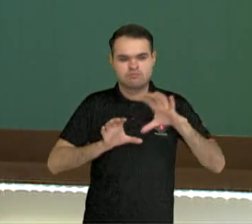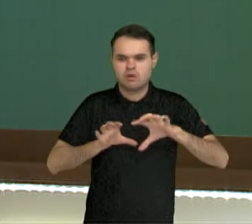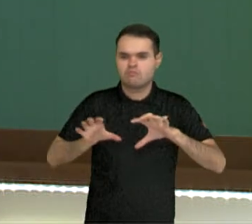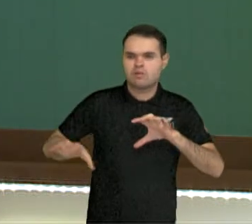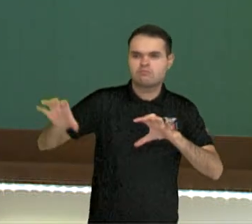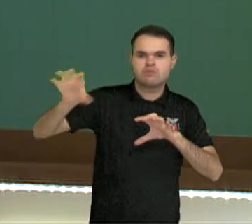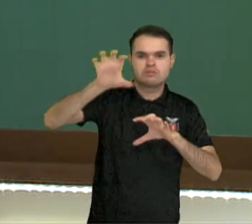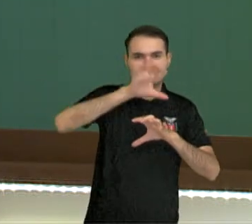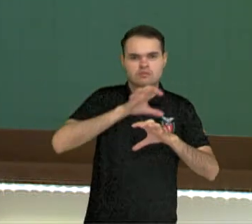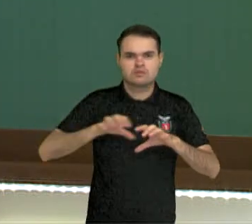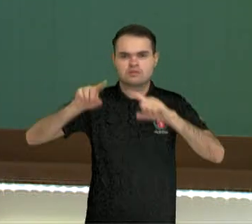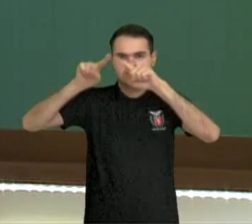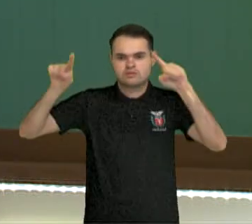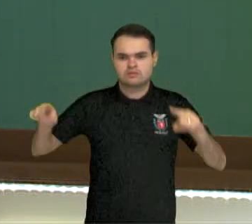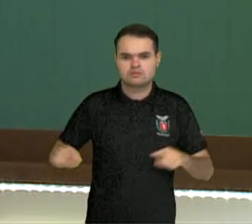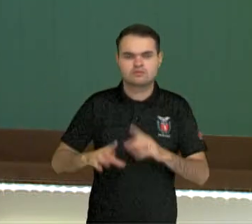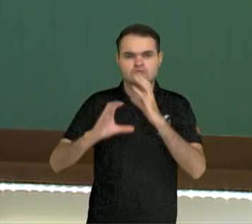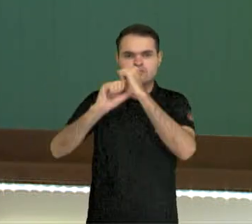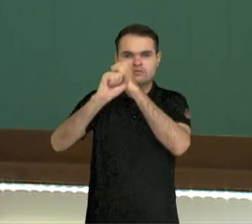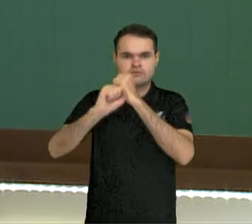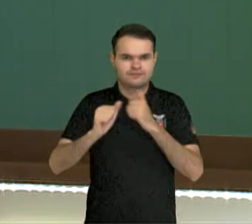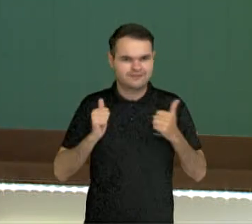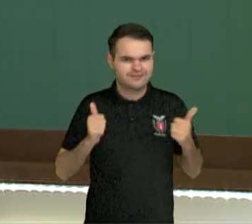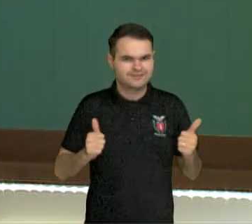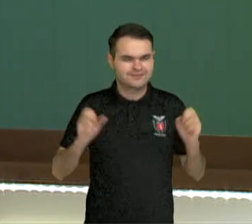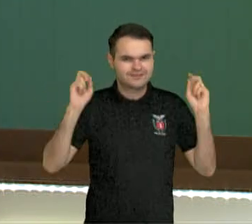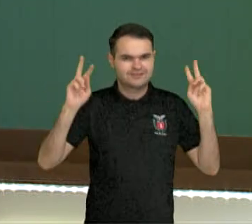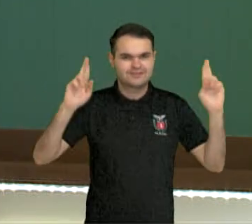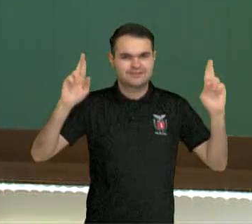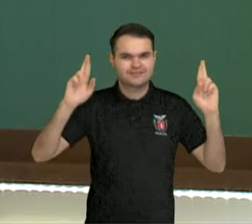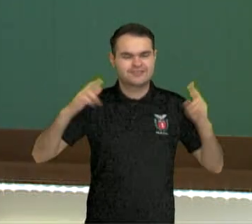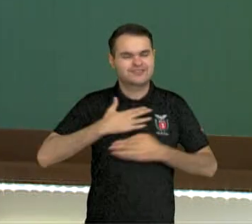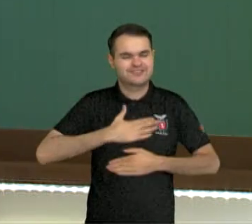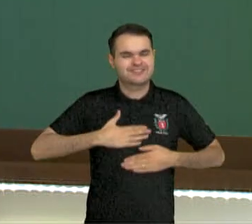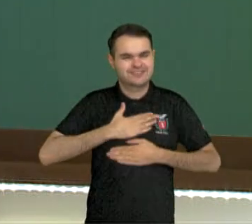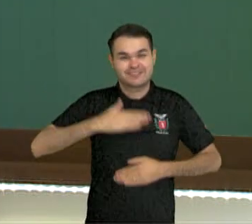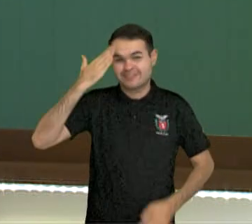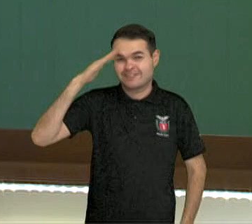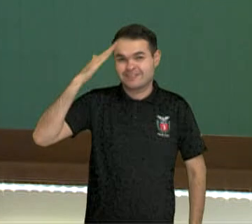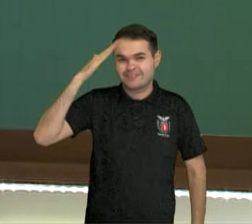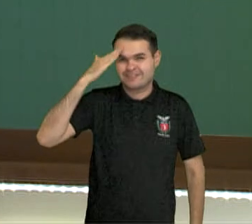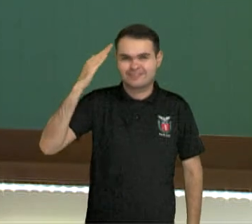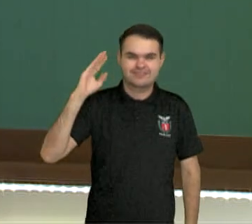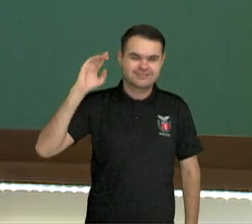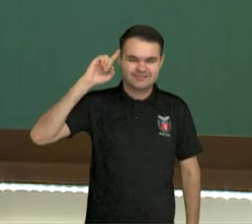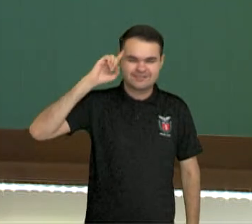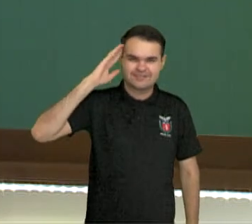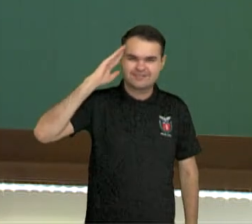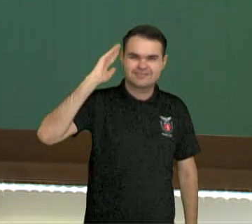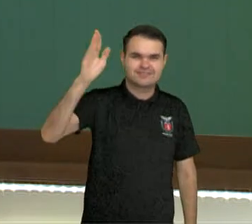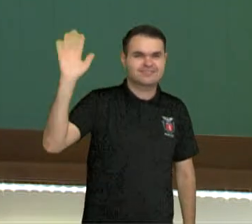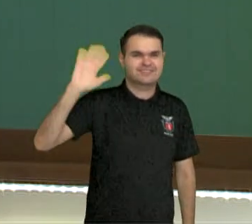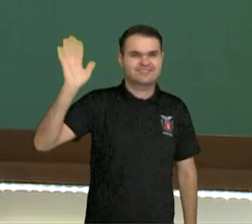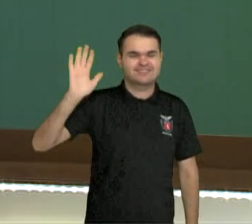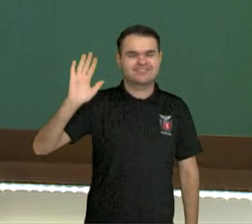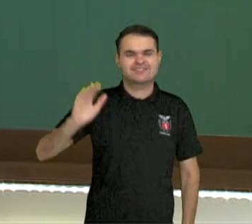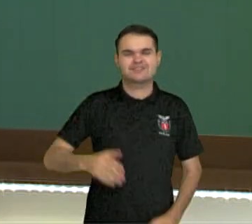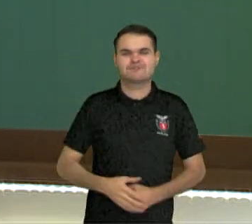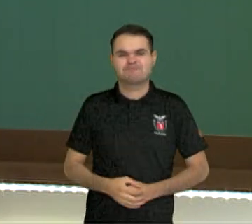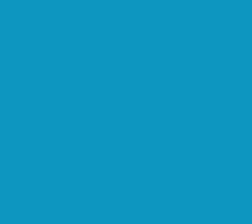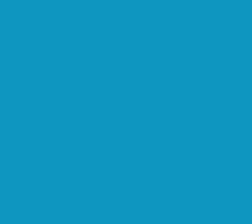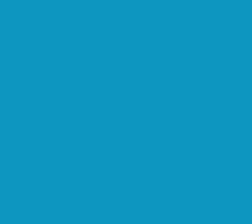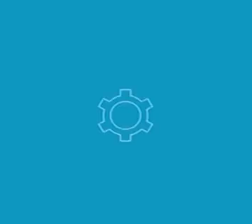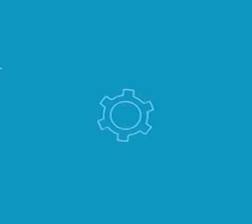como pode ser a soma das partes, ok? Espero que vocês tenham gostado, entendido. Vejo vocês na próxima aula, tá bom? Até mais!